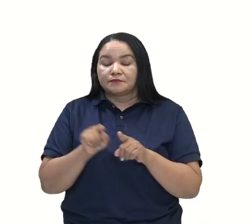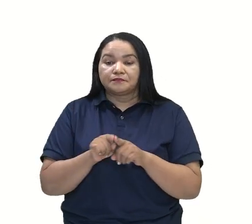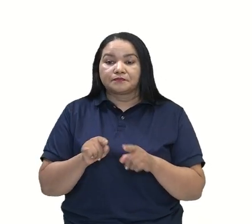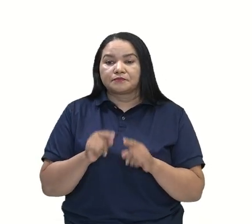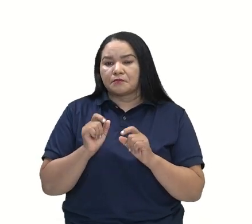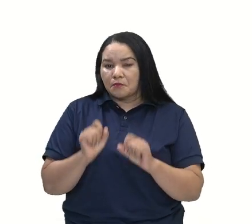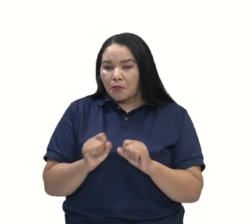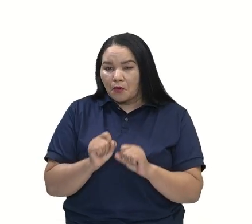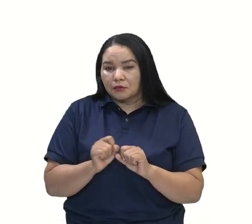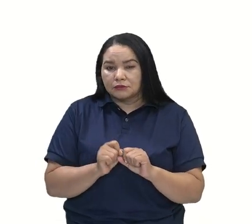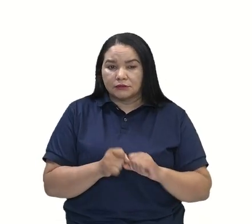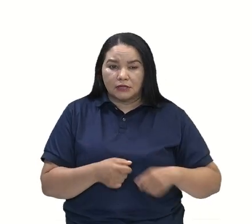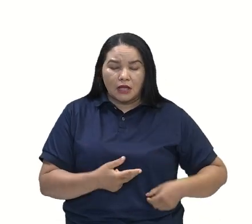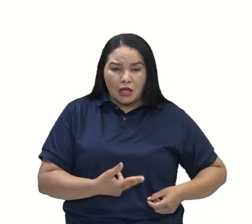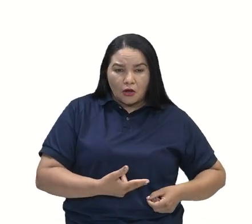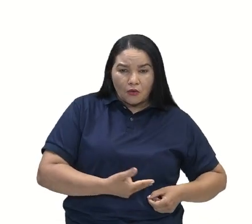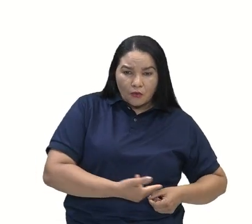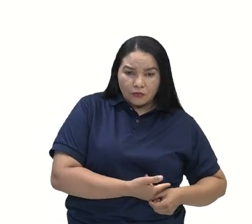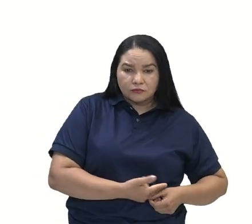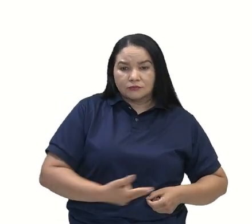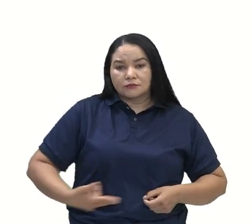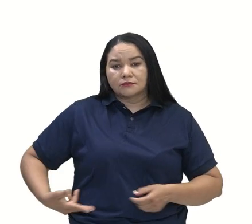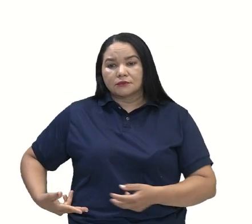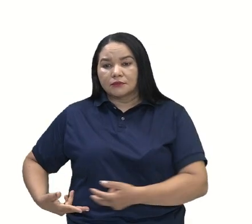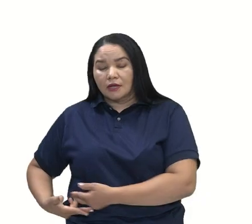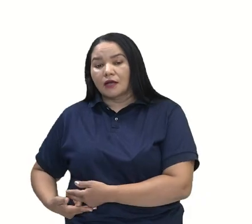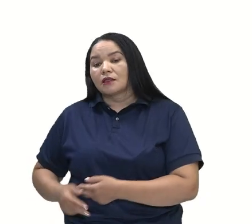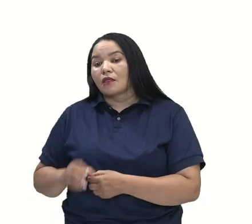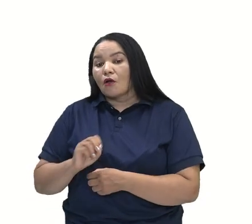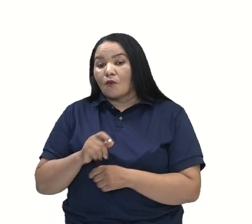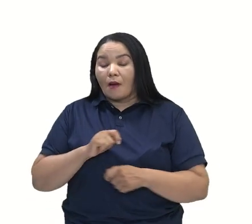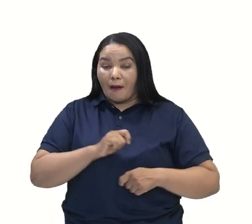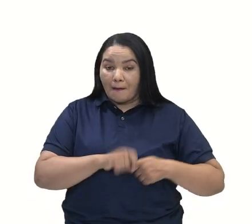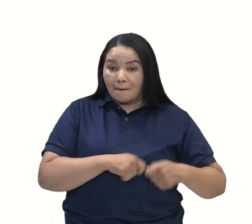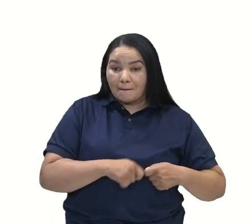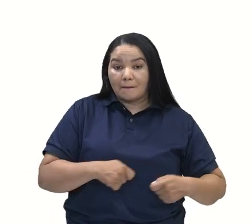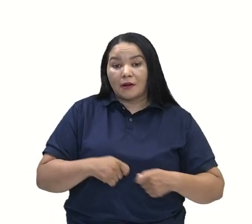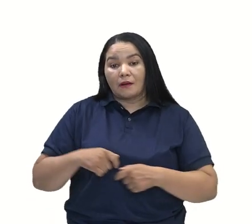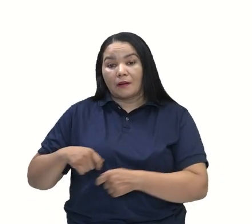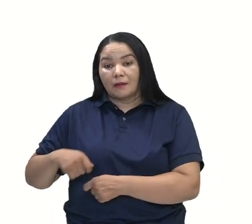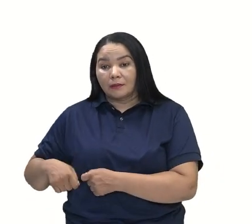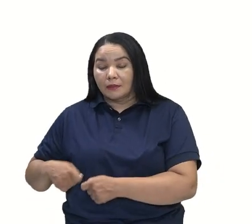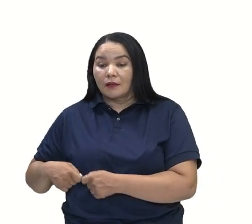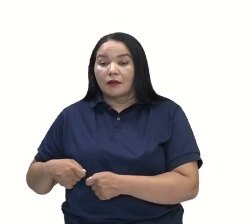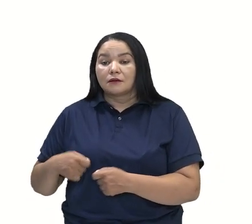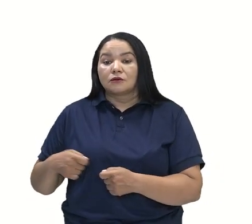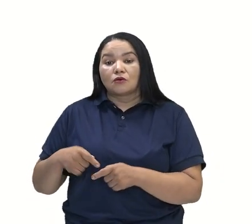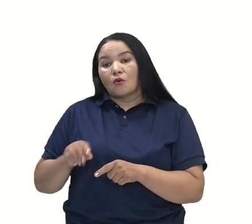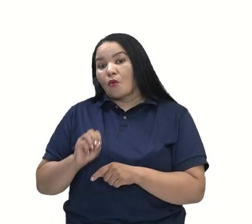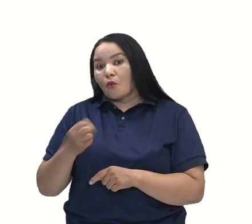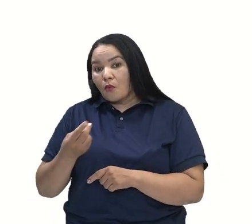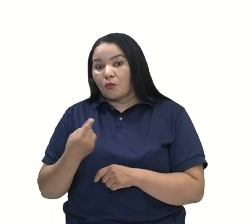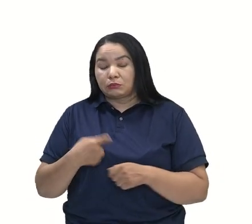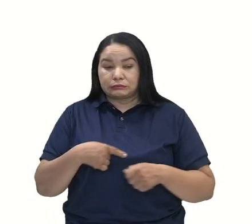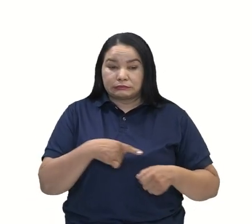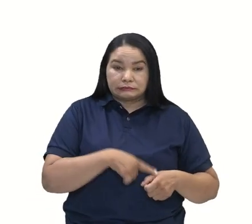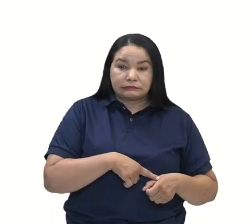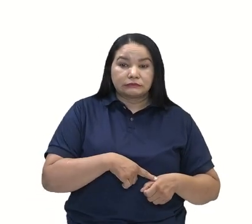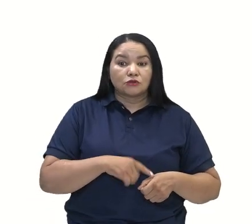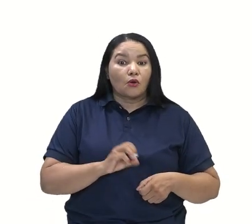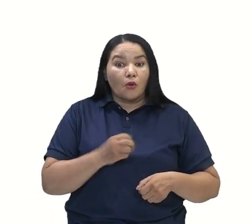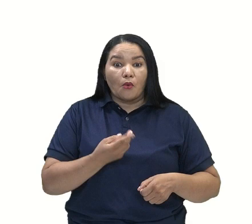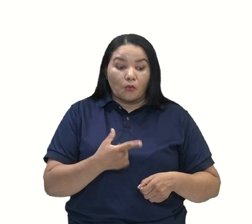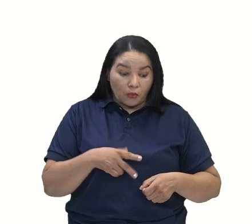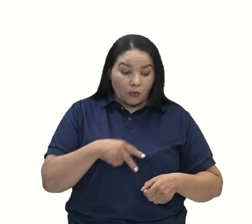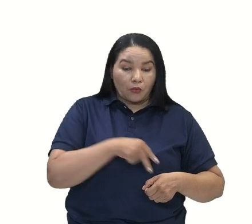podem ser cortadas, amarradas ou cauterizadas, né? Ou apenas fechadas com grampos. E aí, o que vai acontecer?